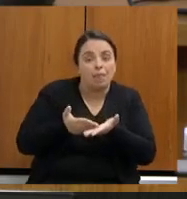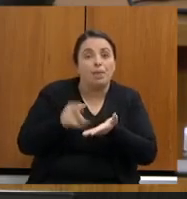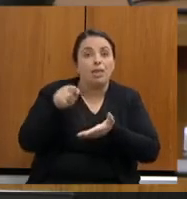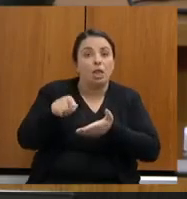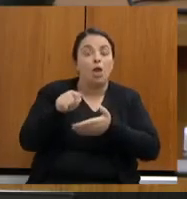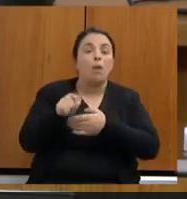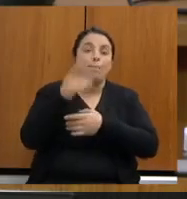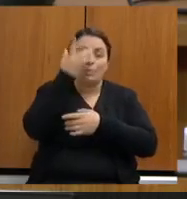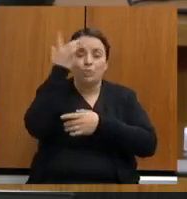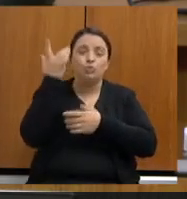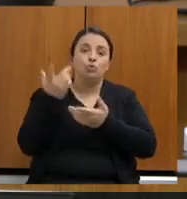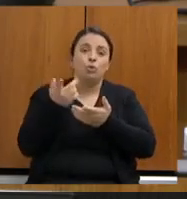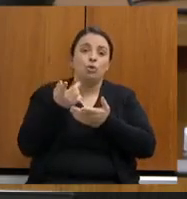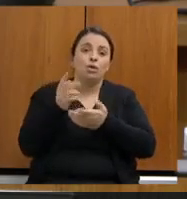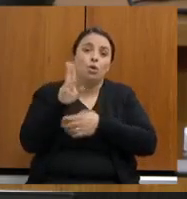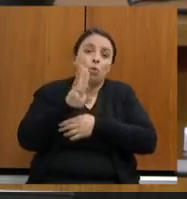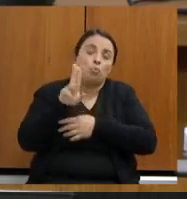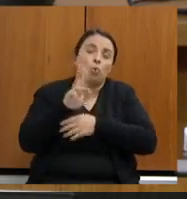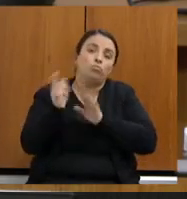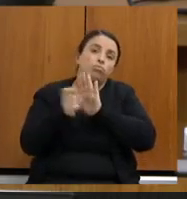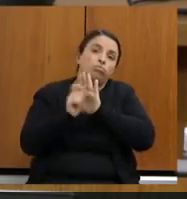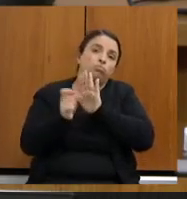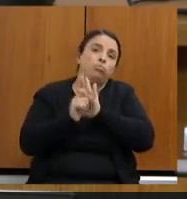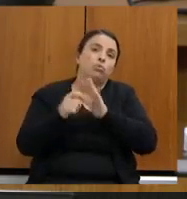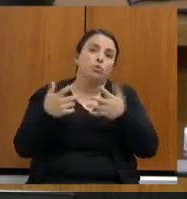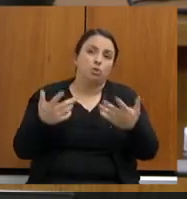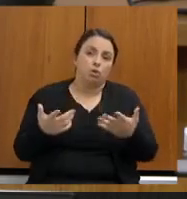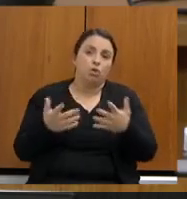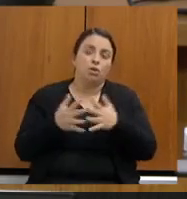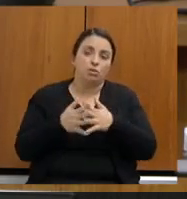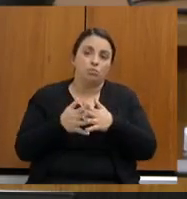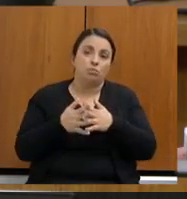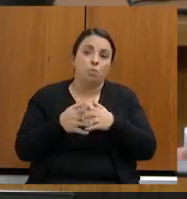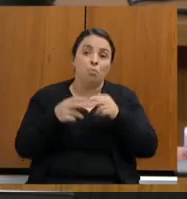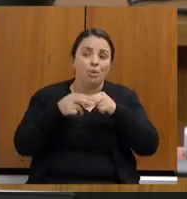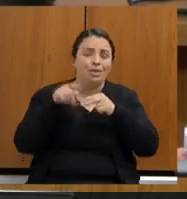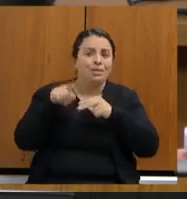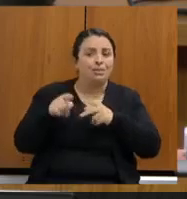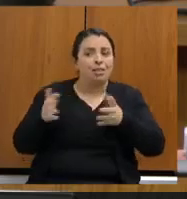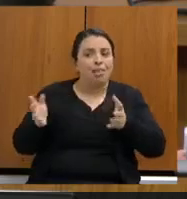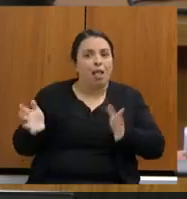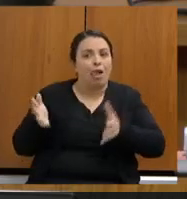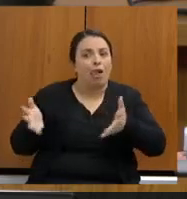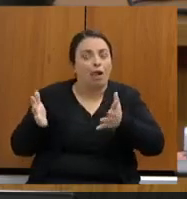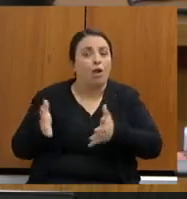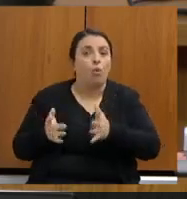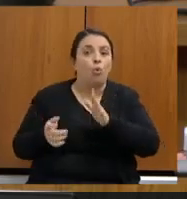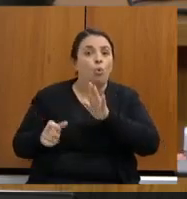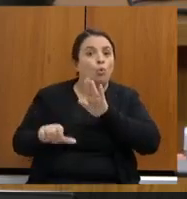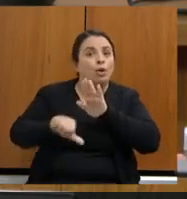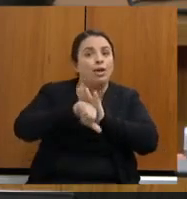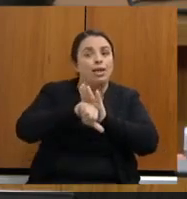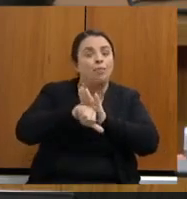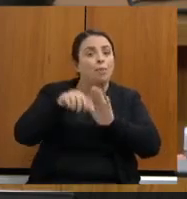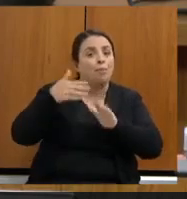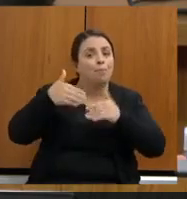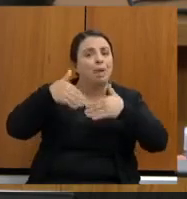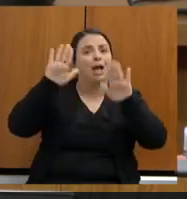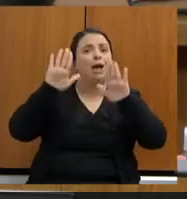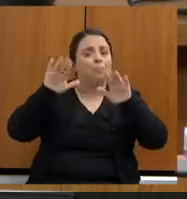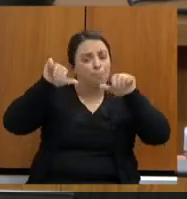esse crime em Minas Gerais pega os números do sistema o que o secretário